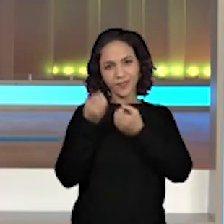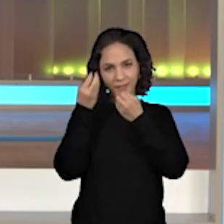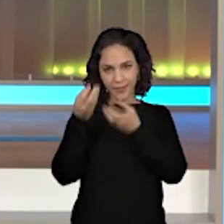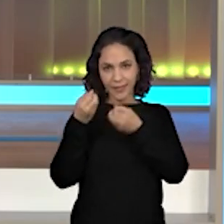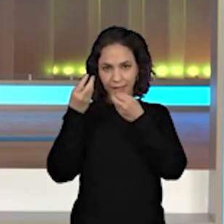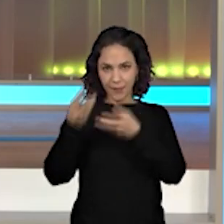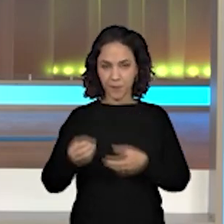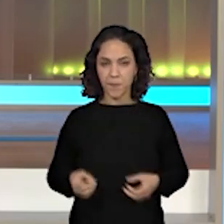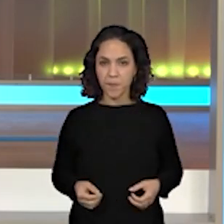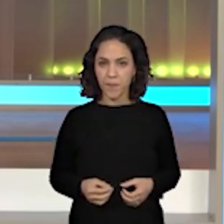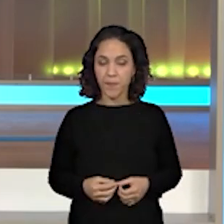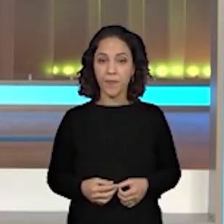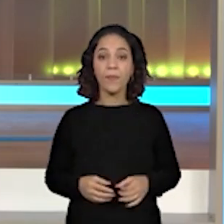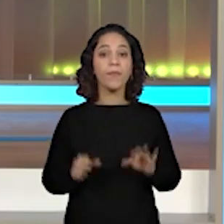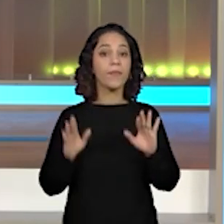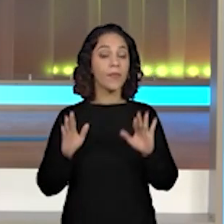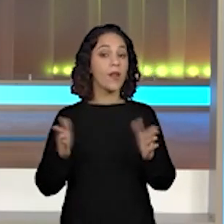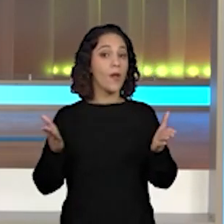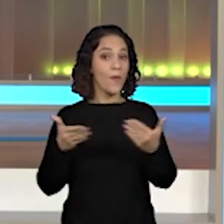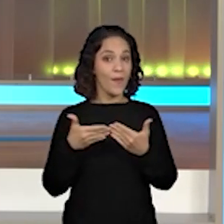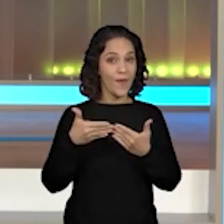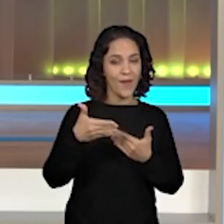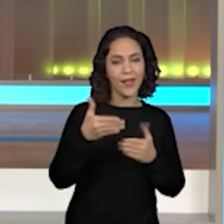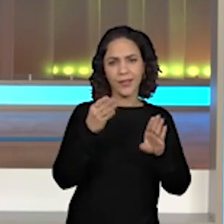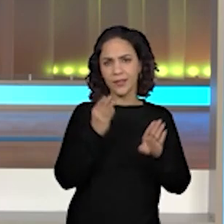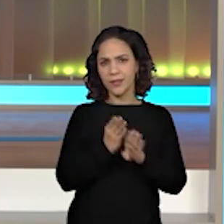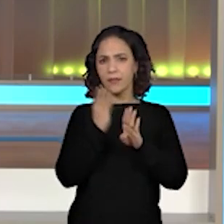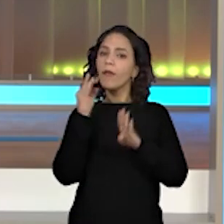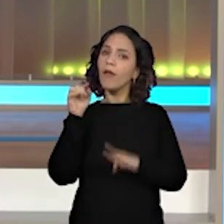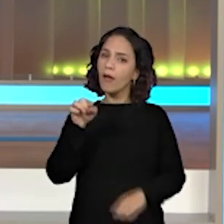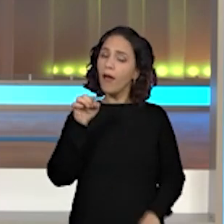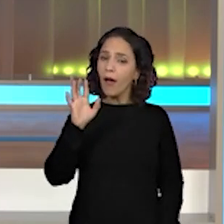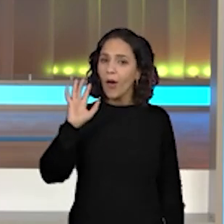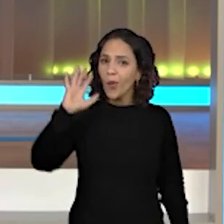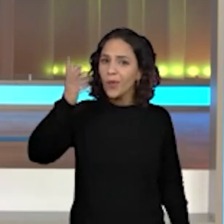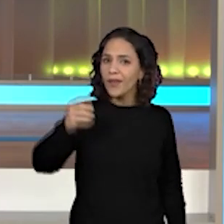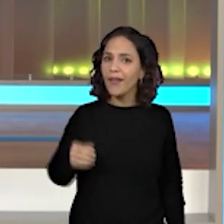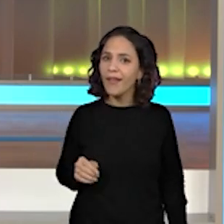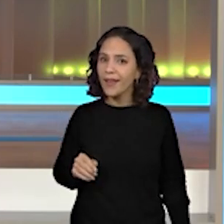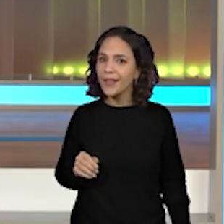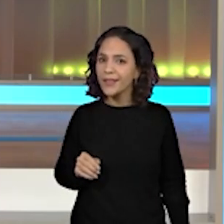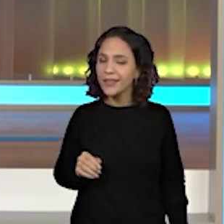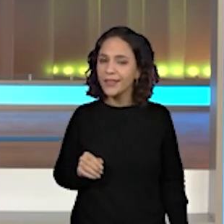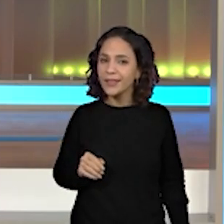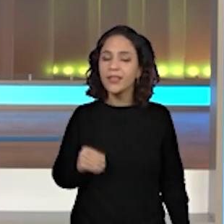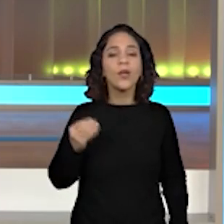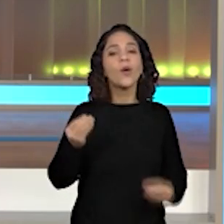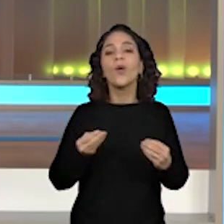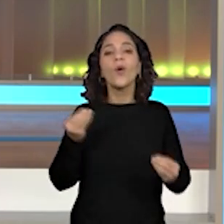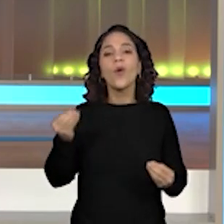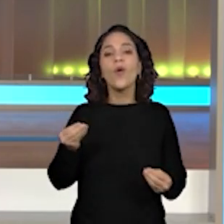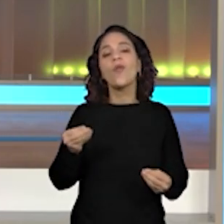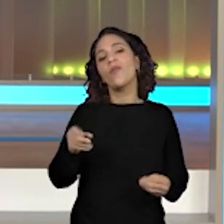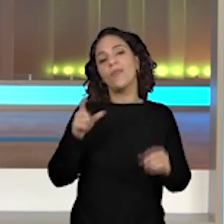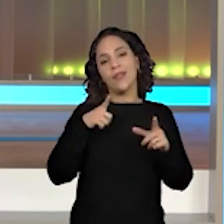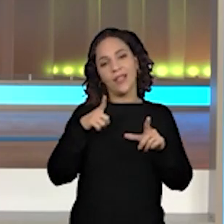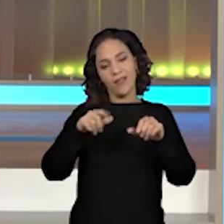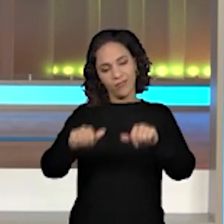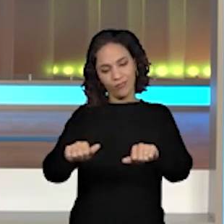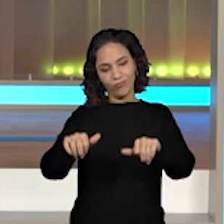informações. E vamos descobrir que isso acontece na assembleia. Isso é